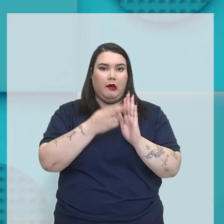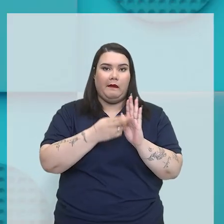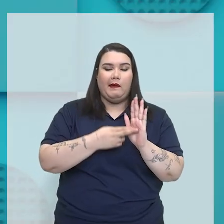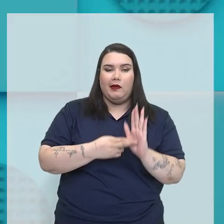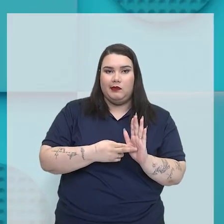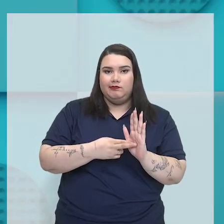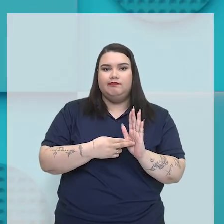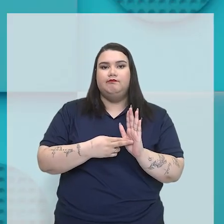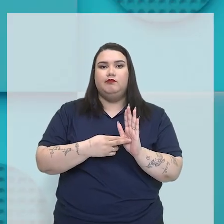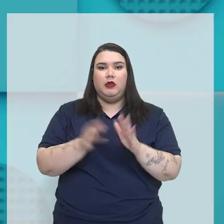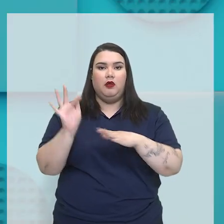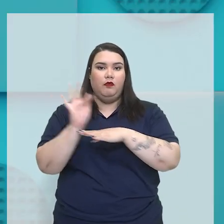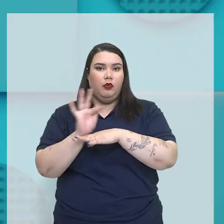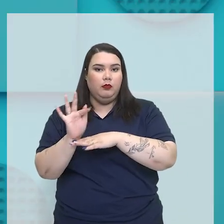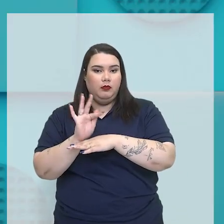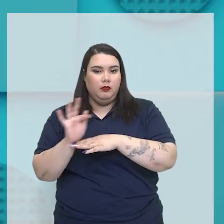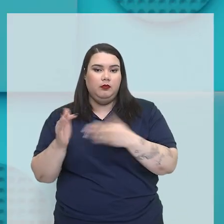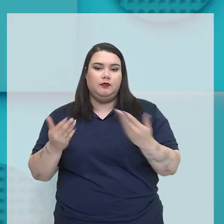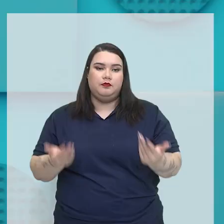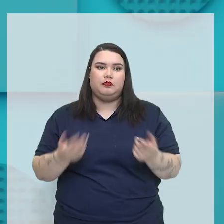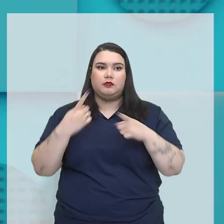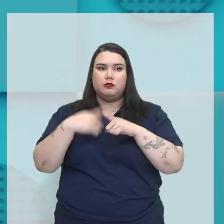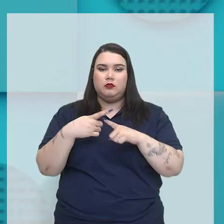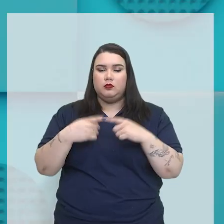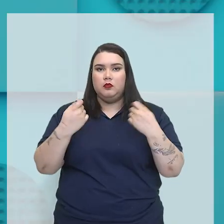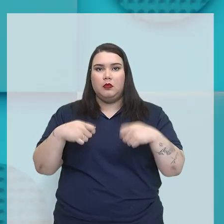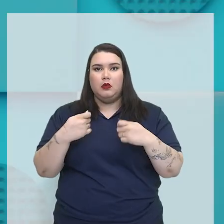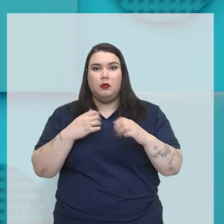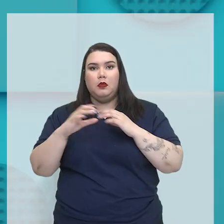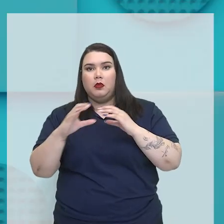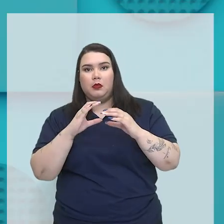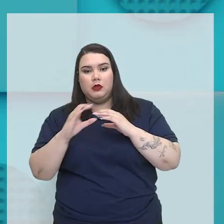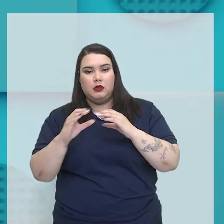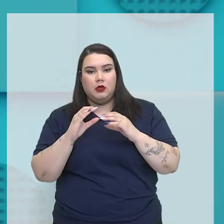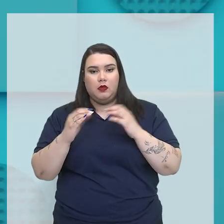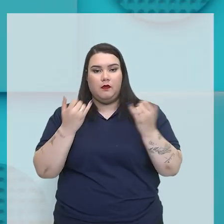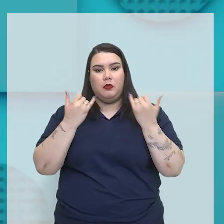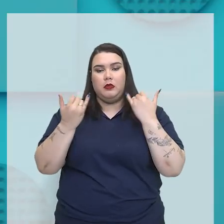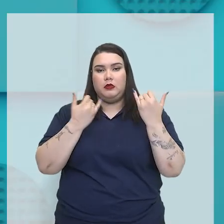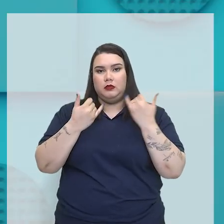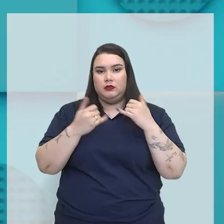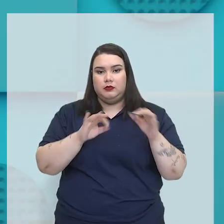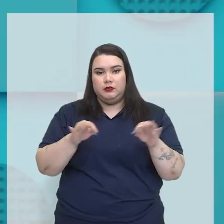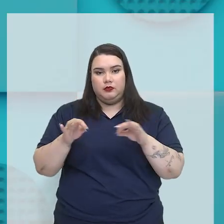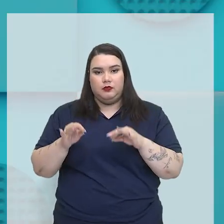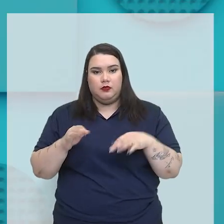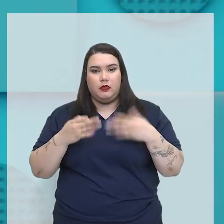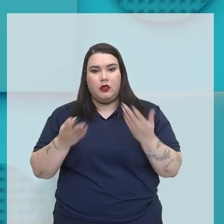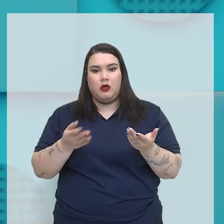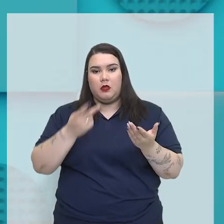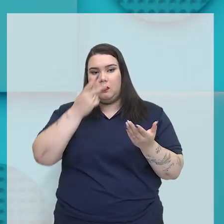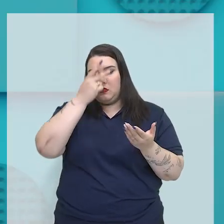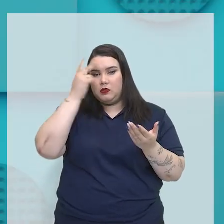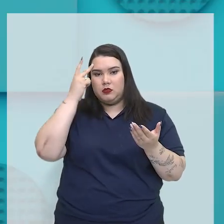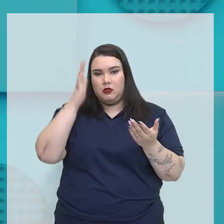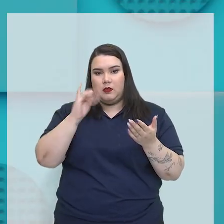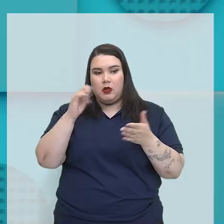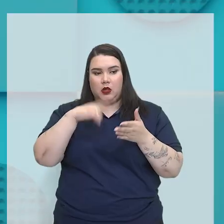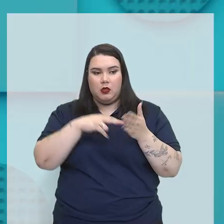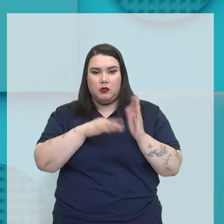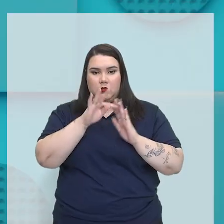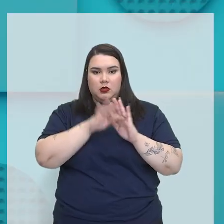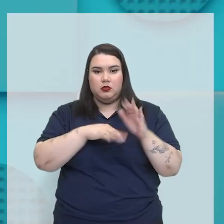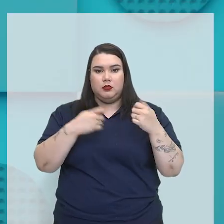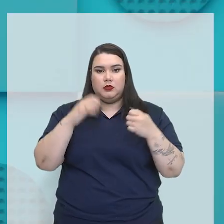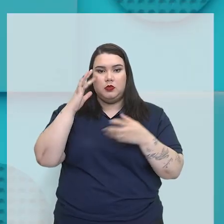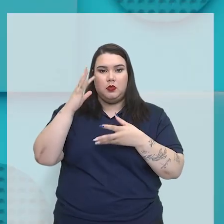normativa, não é? Até porque você precisa comunicar uma informação. E quem vai ler esse texto precisa entender o